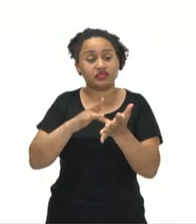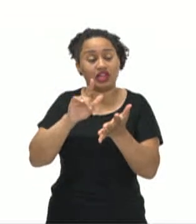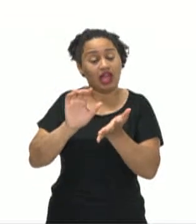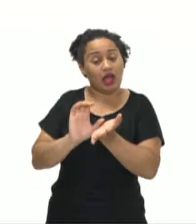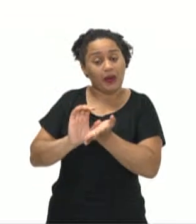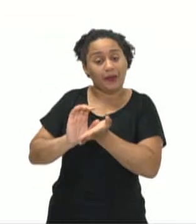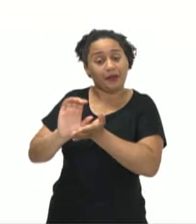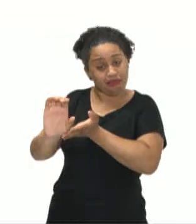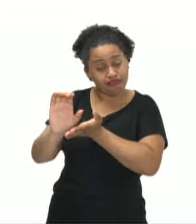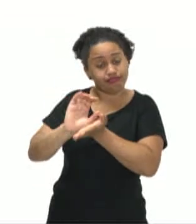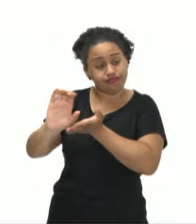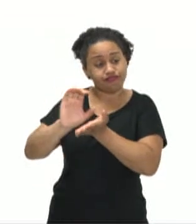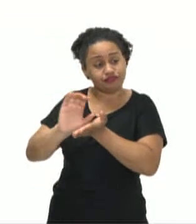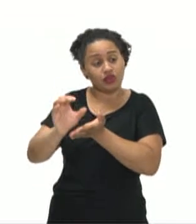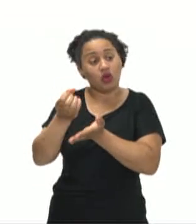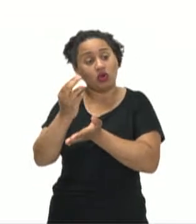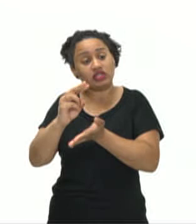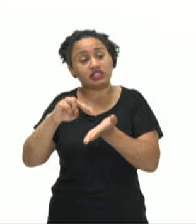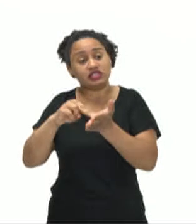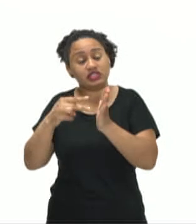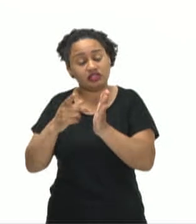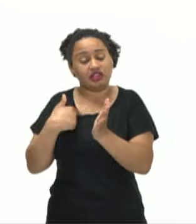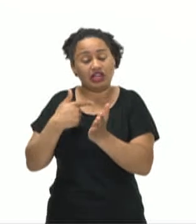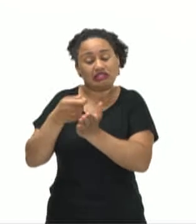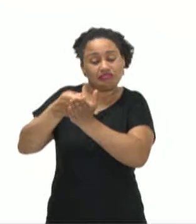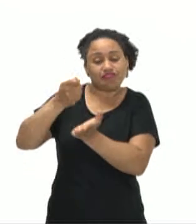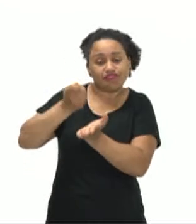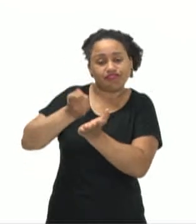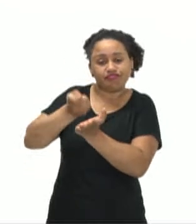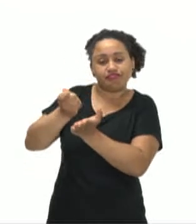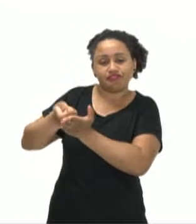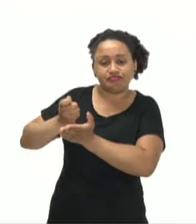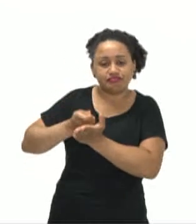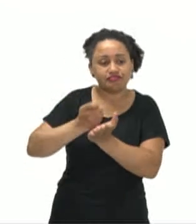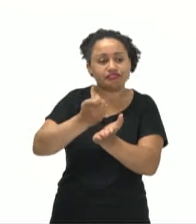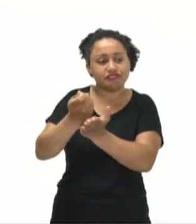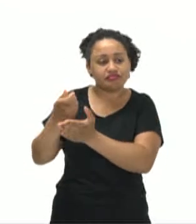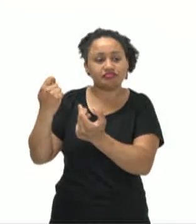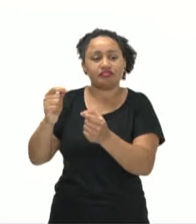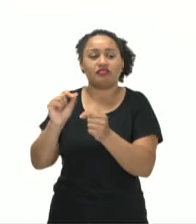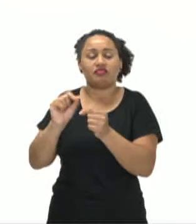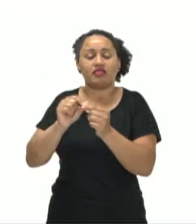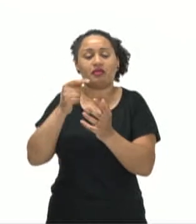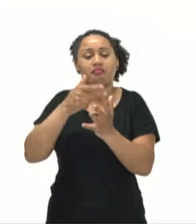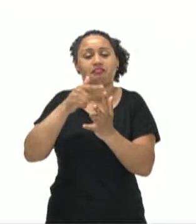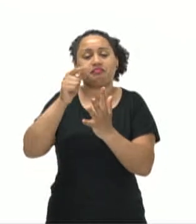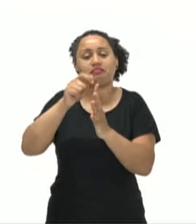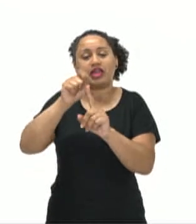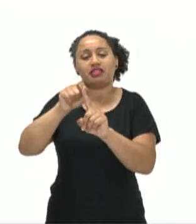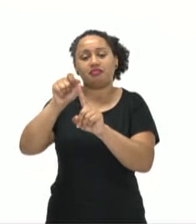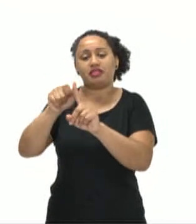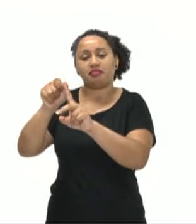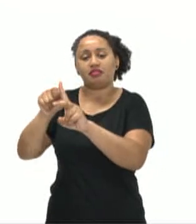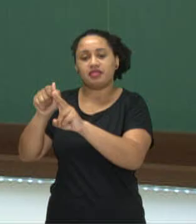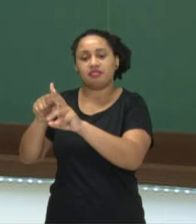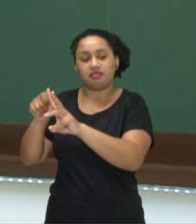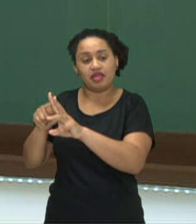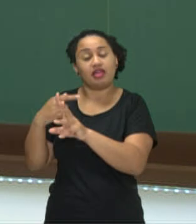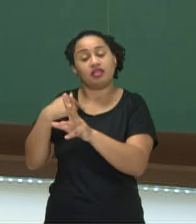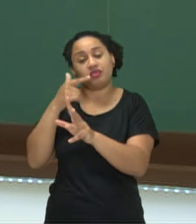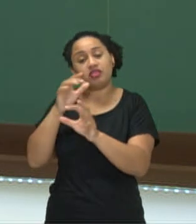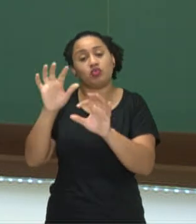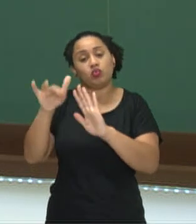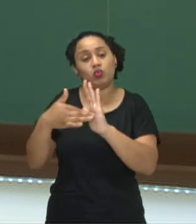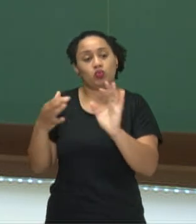um passivo, ou seja, uma obrigação de pagamento que ela deverá realizar mensalmente até quitá-lo. Ou